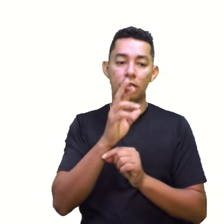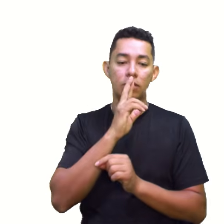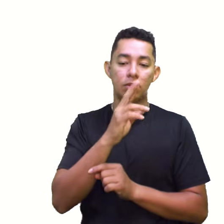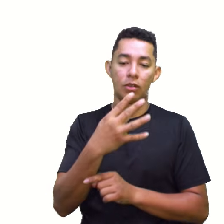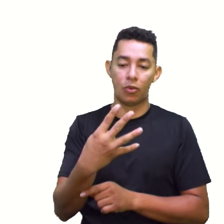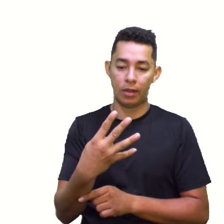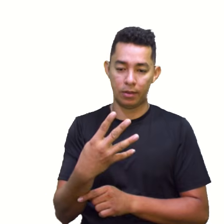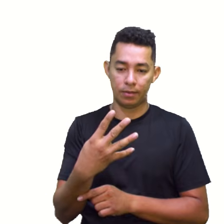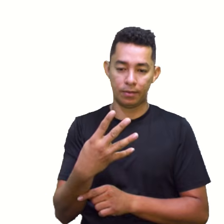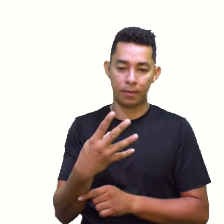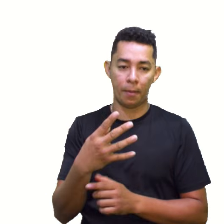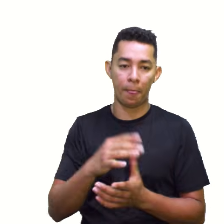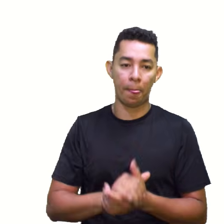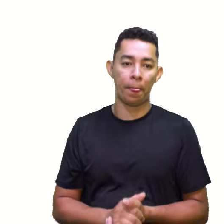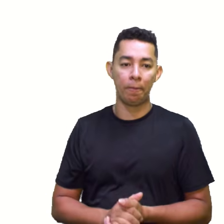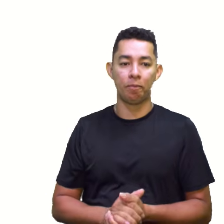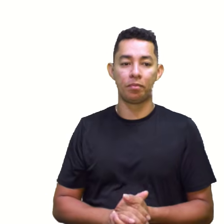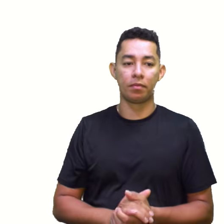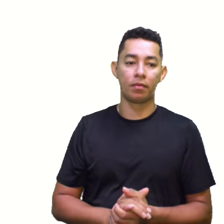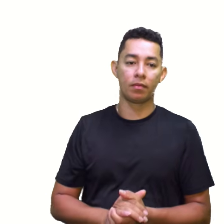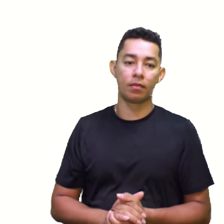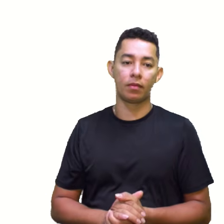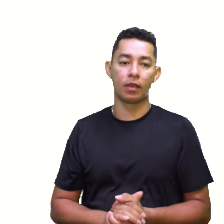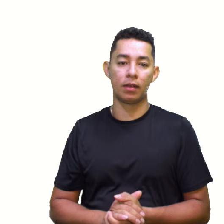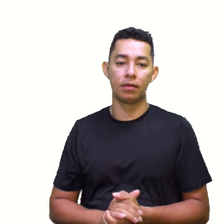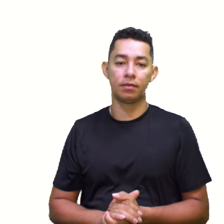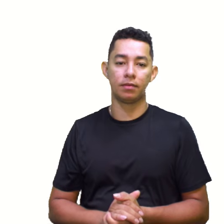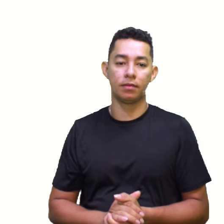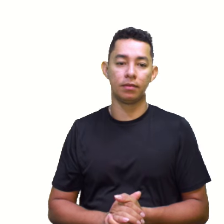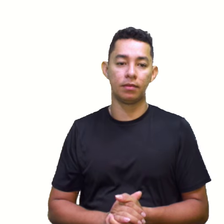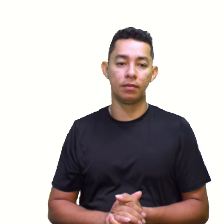Segunda circunferência, centro, 1 e